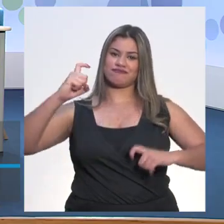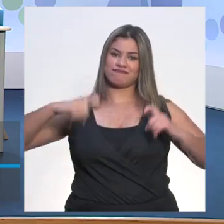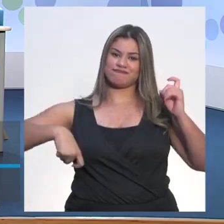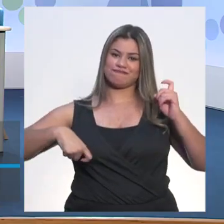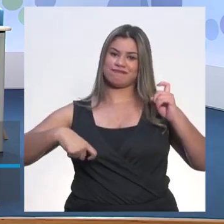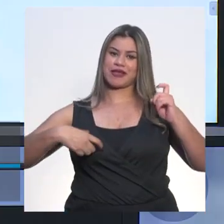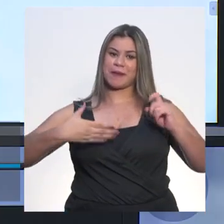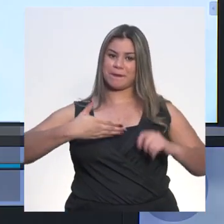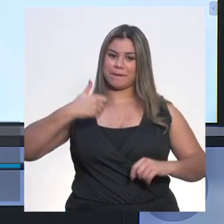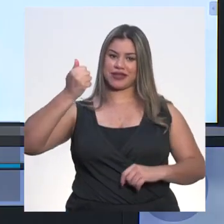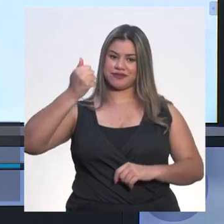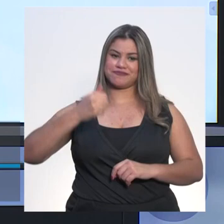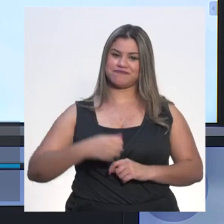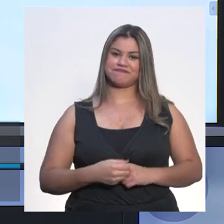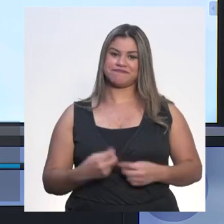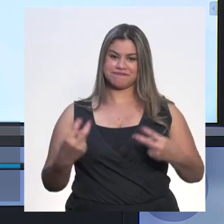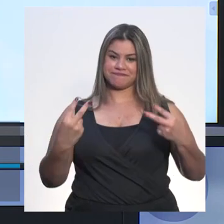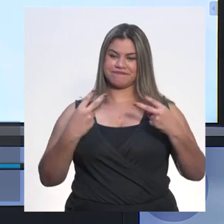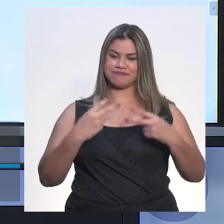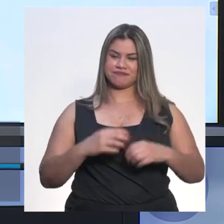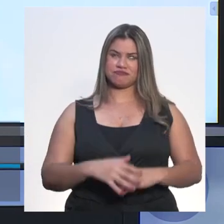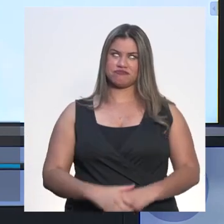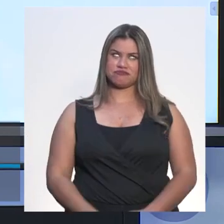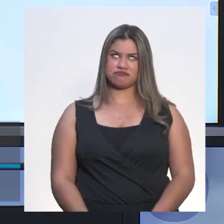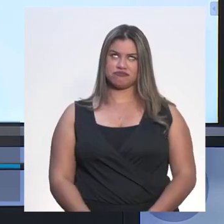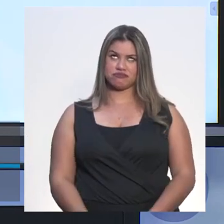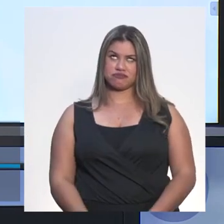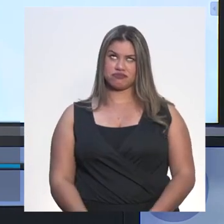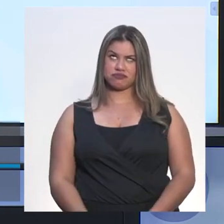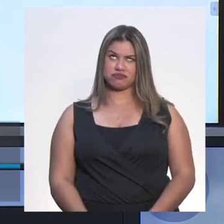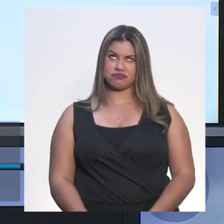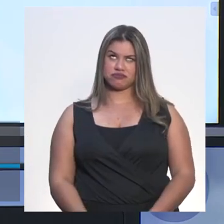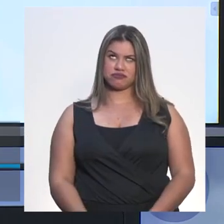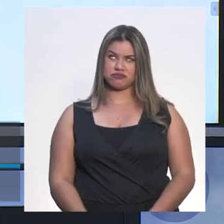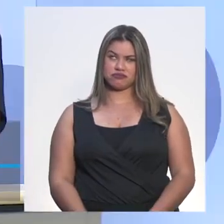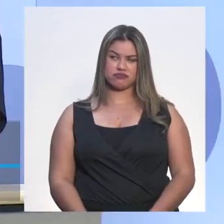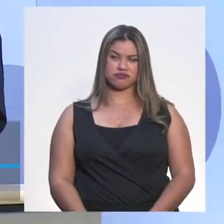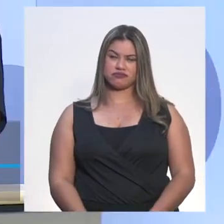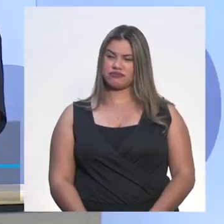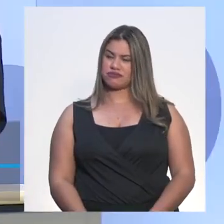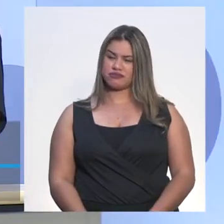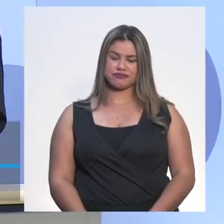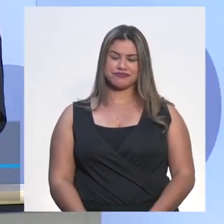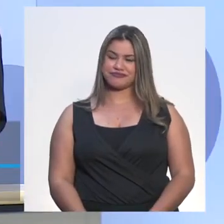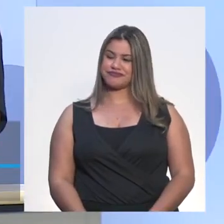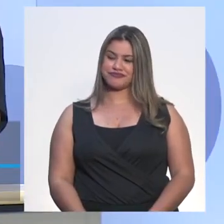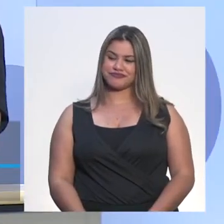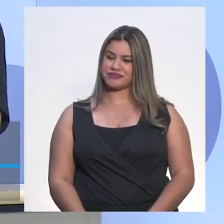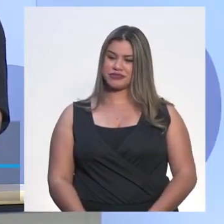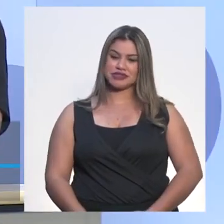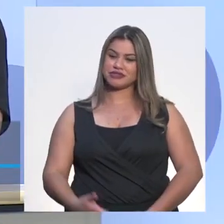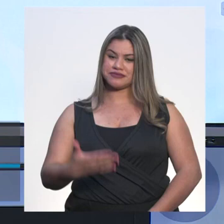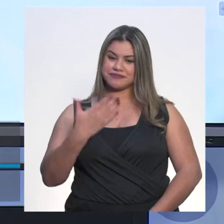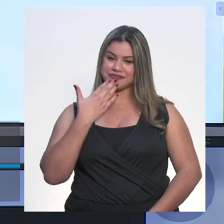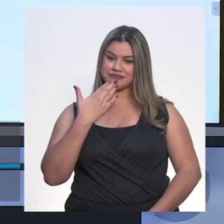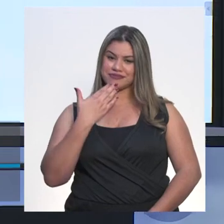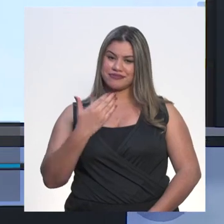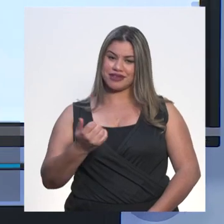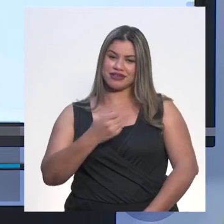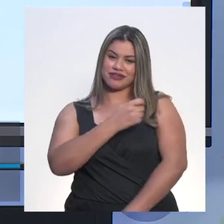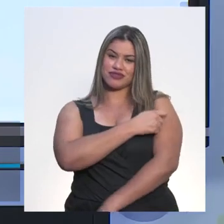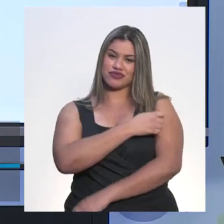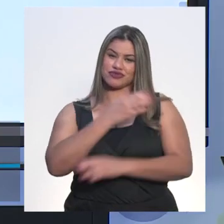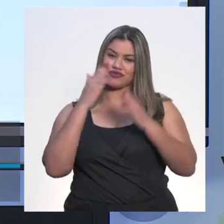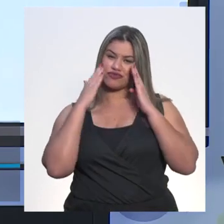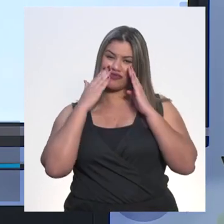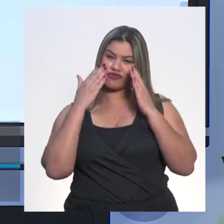Pode olhar aqui, pode. Isso. Gente, a gente pede para os alunos, né, focarem na aula. Aí vem